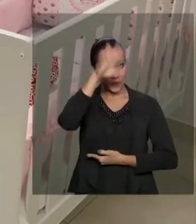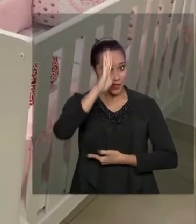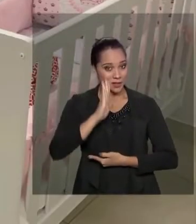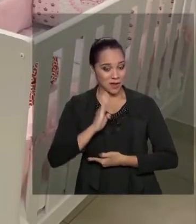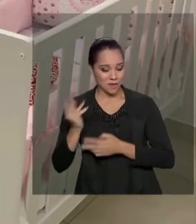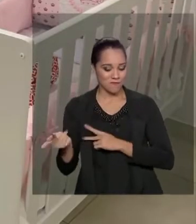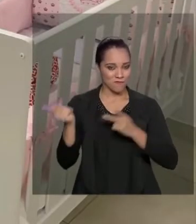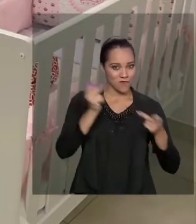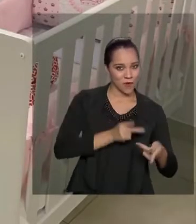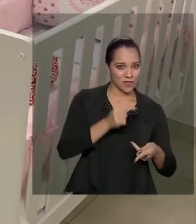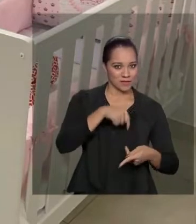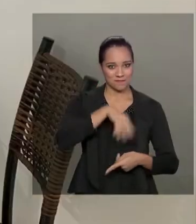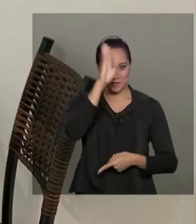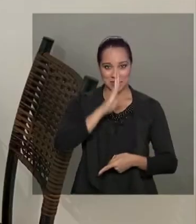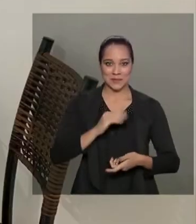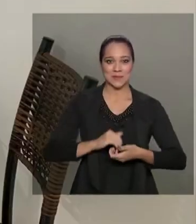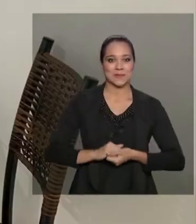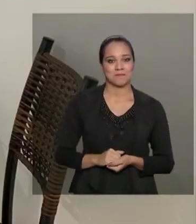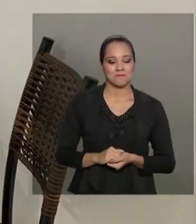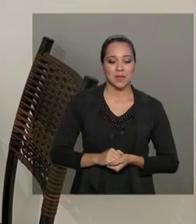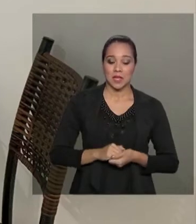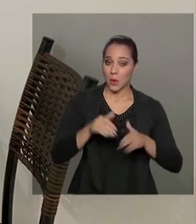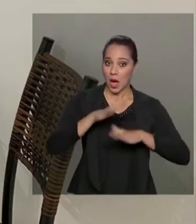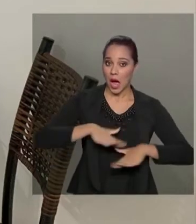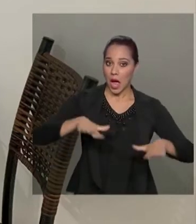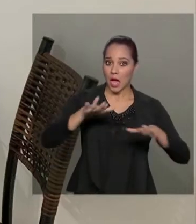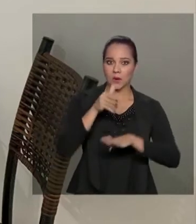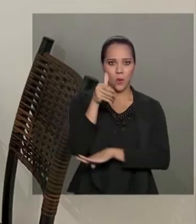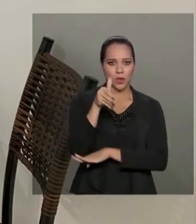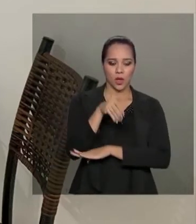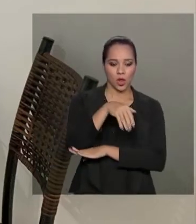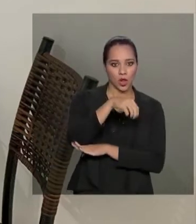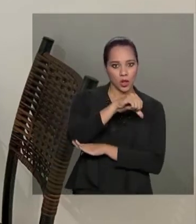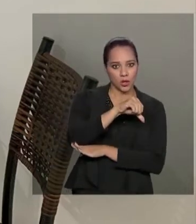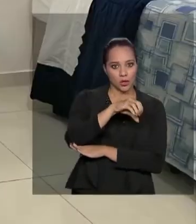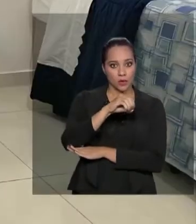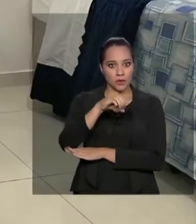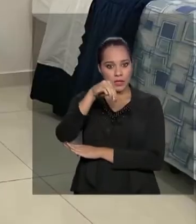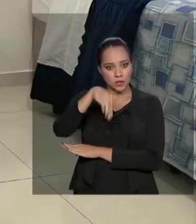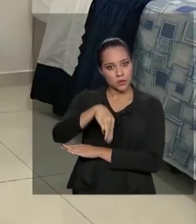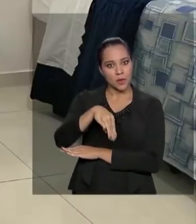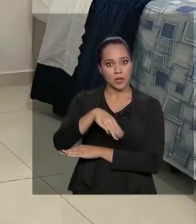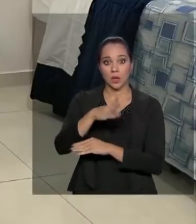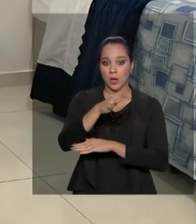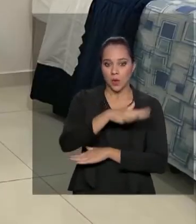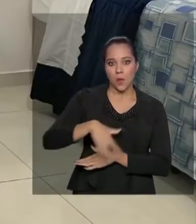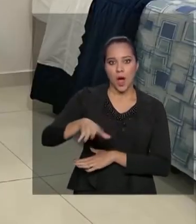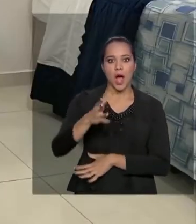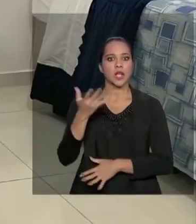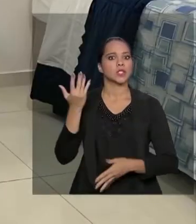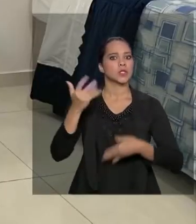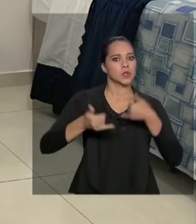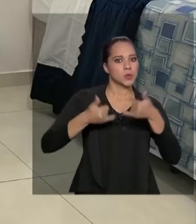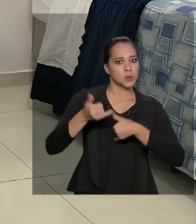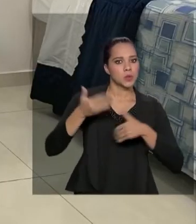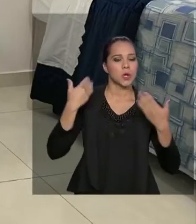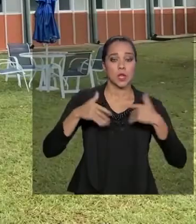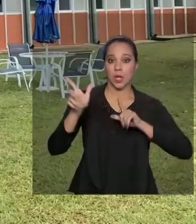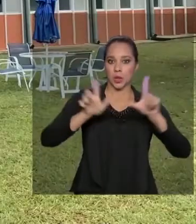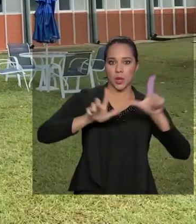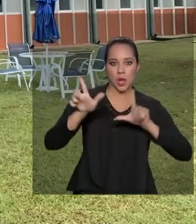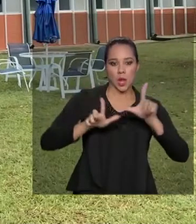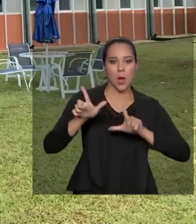quarentena na base aérea desde ontem de manhã os tripulantes do voo a equipe de saúde de comunicação também permanecem